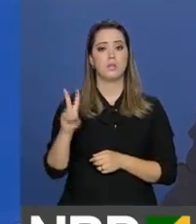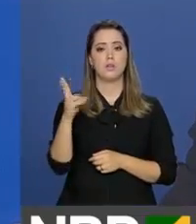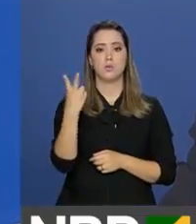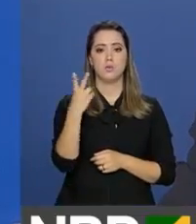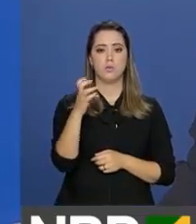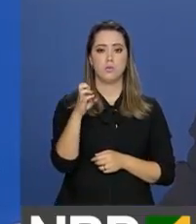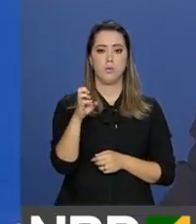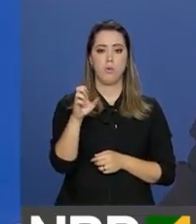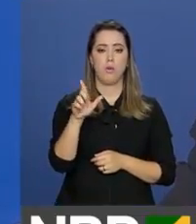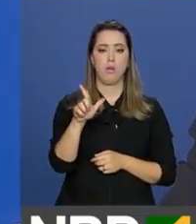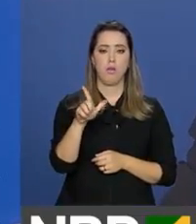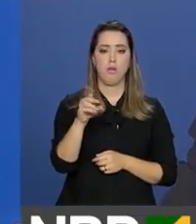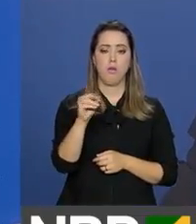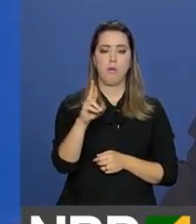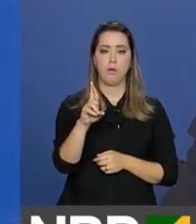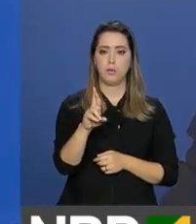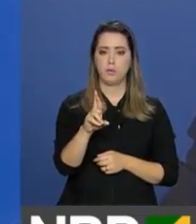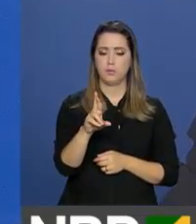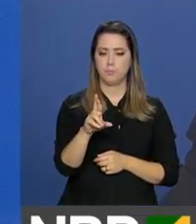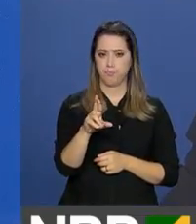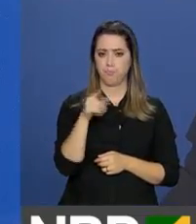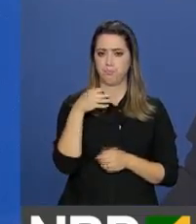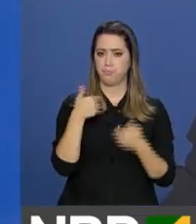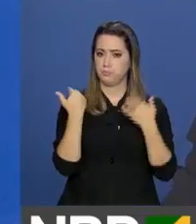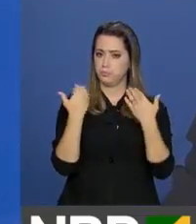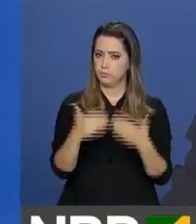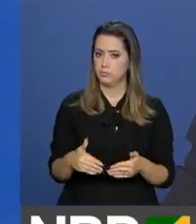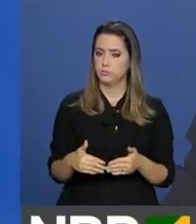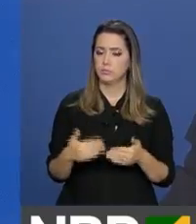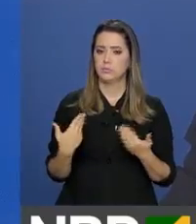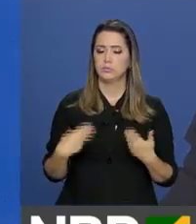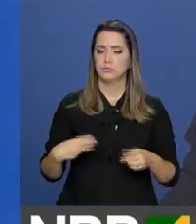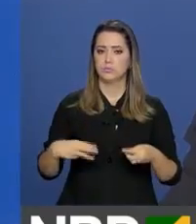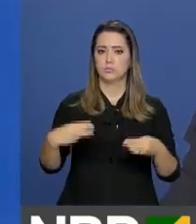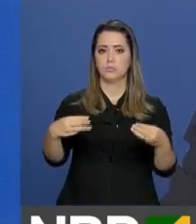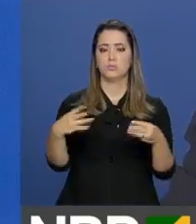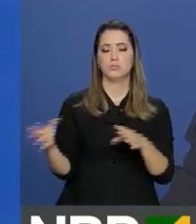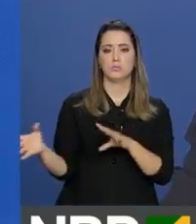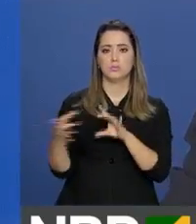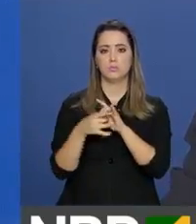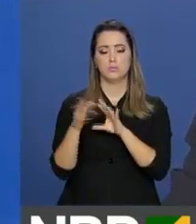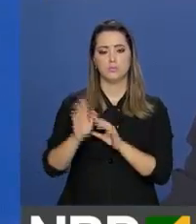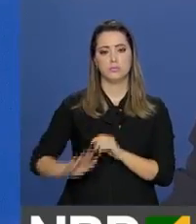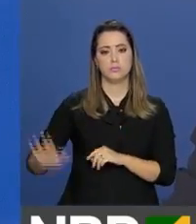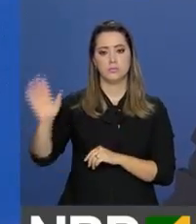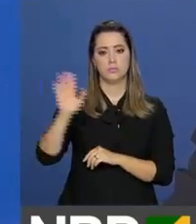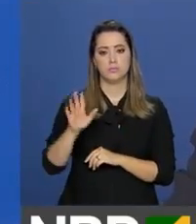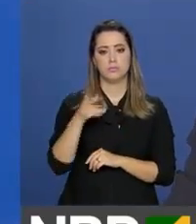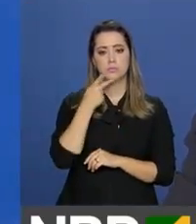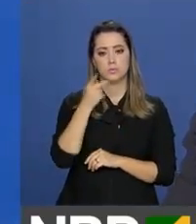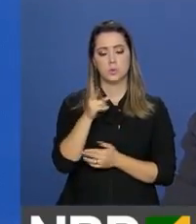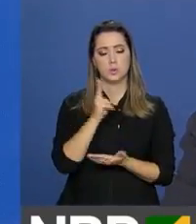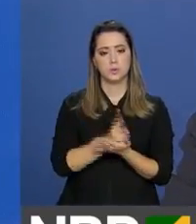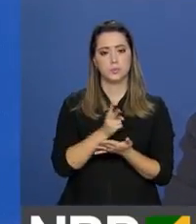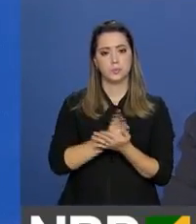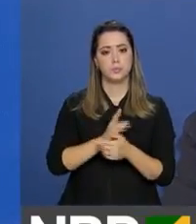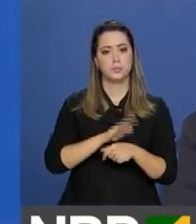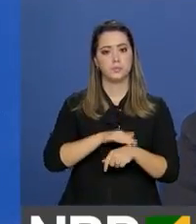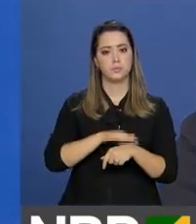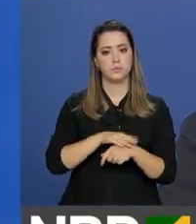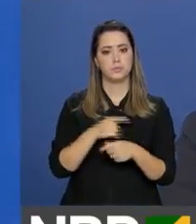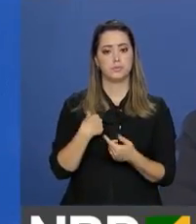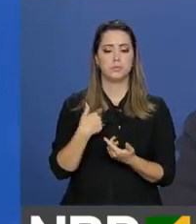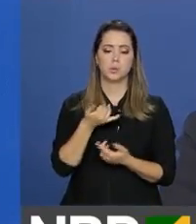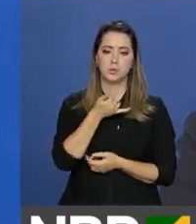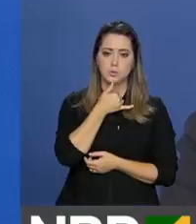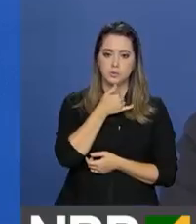frente da integração nacional. Quero dizer que, ao mesmo tempo, naturalmente, em que